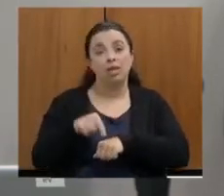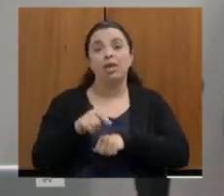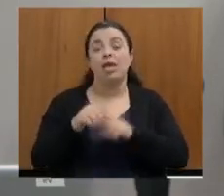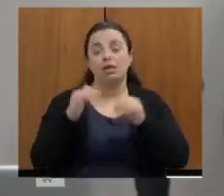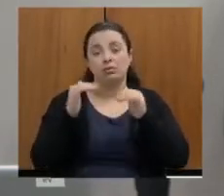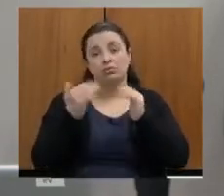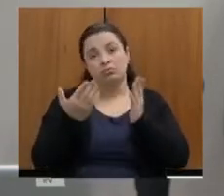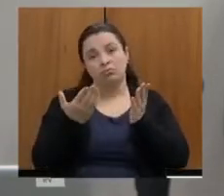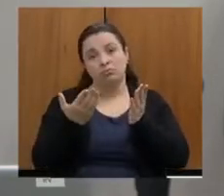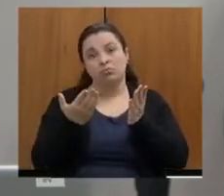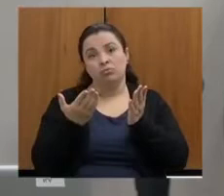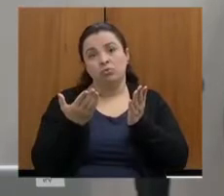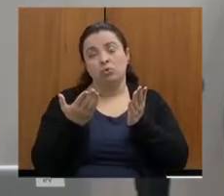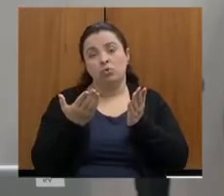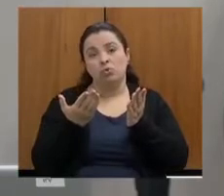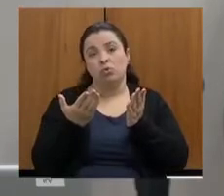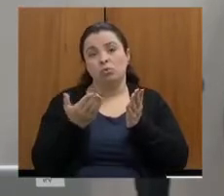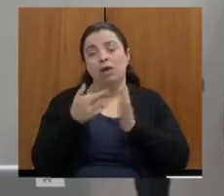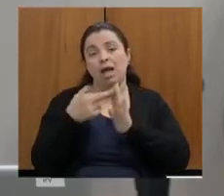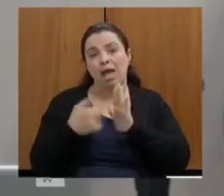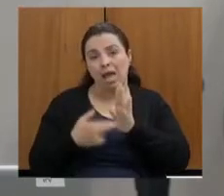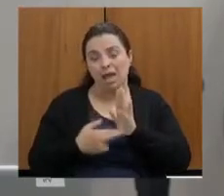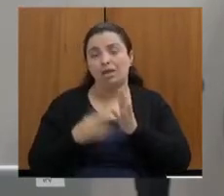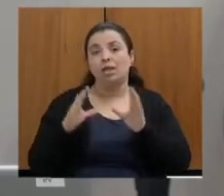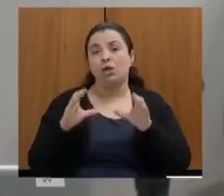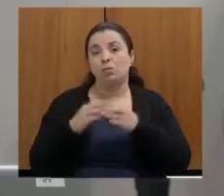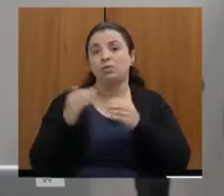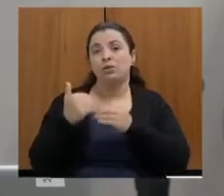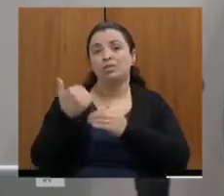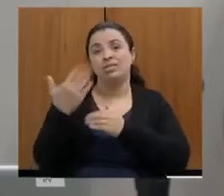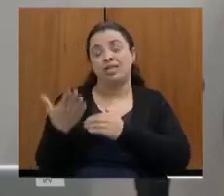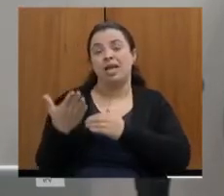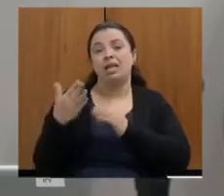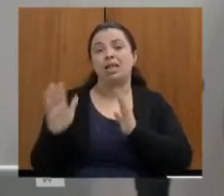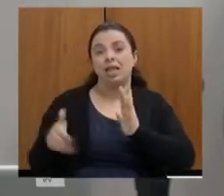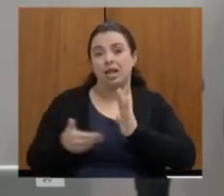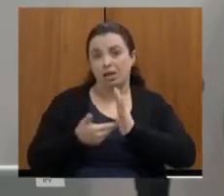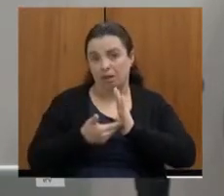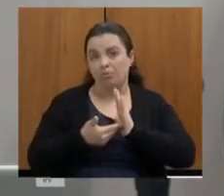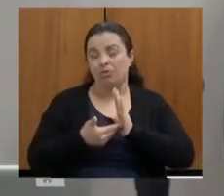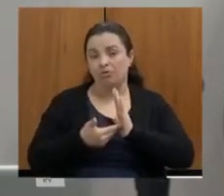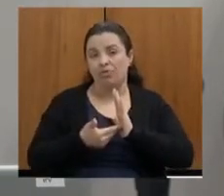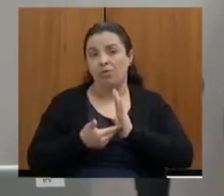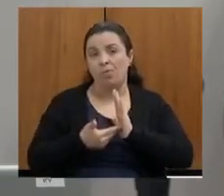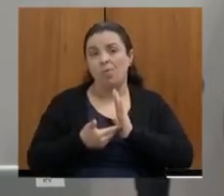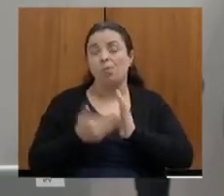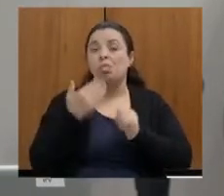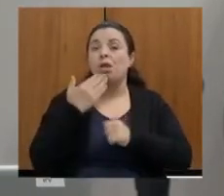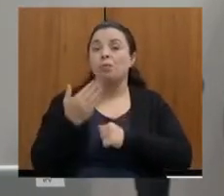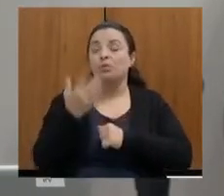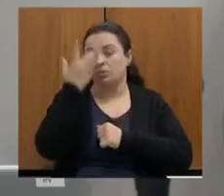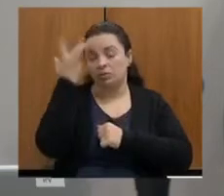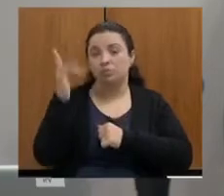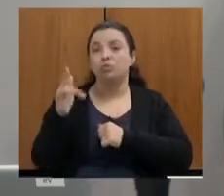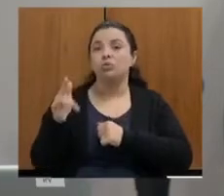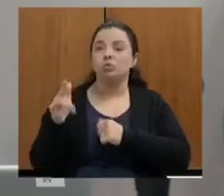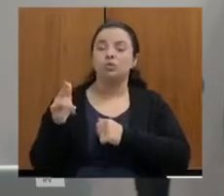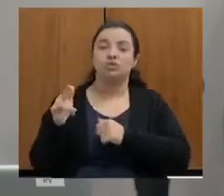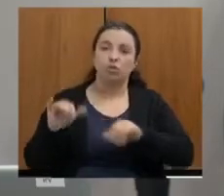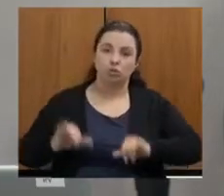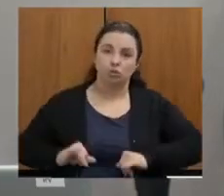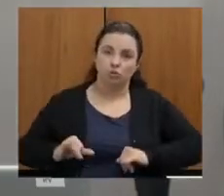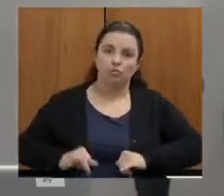da comissão externa da câmara federal a pedido da comissão dos atingidos pela barragem de Fundão